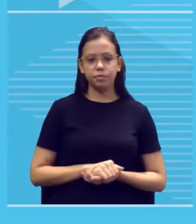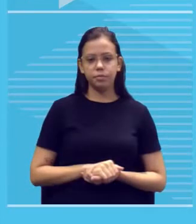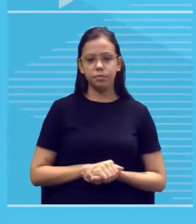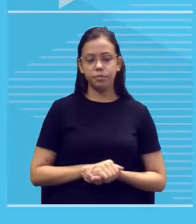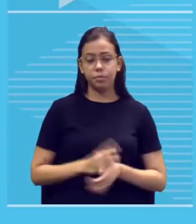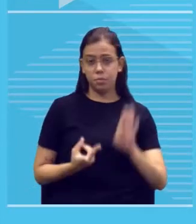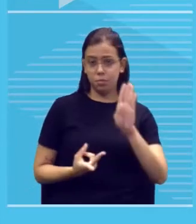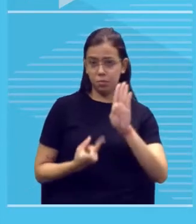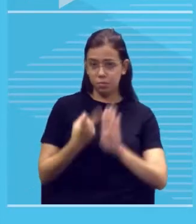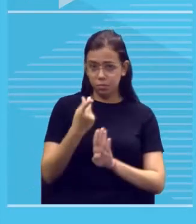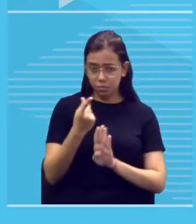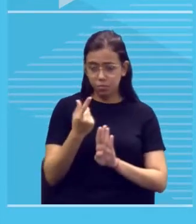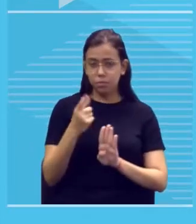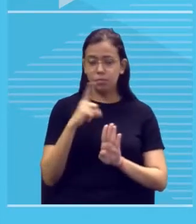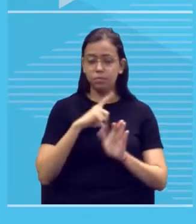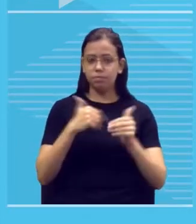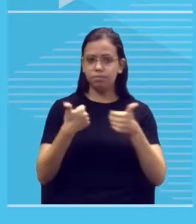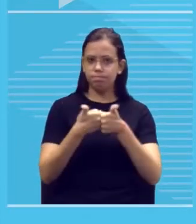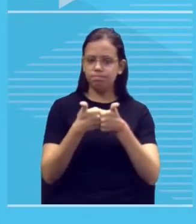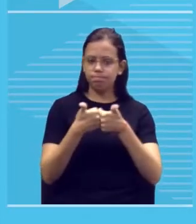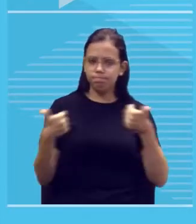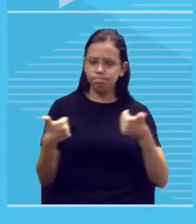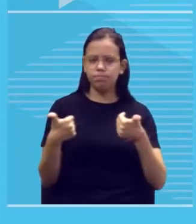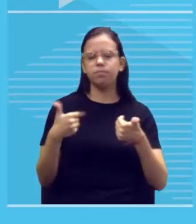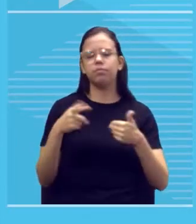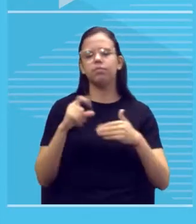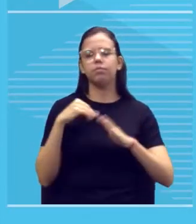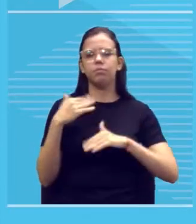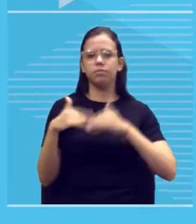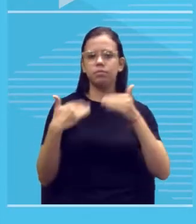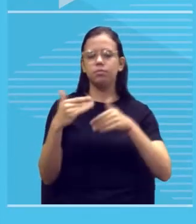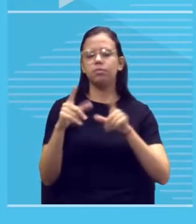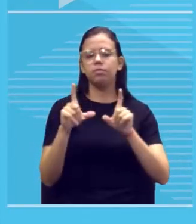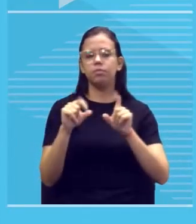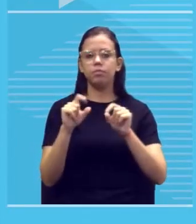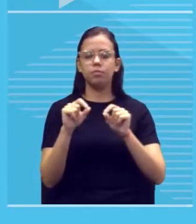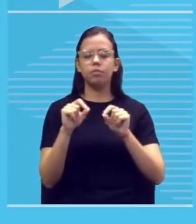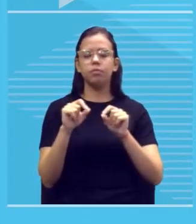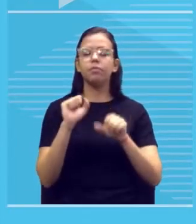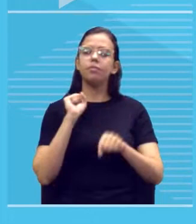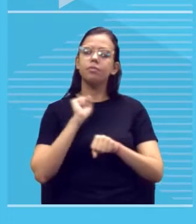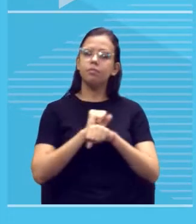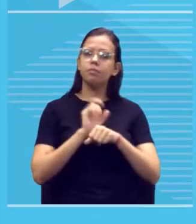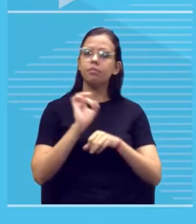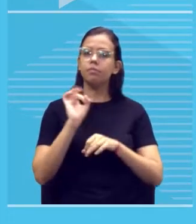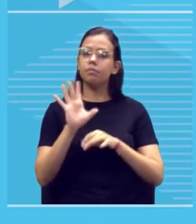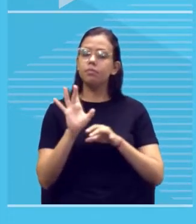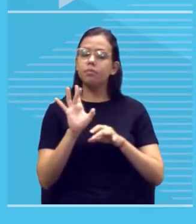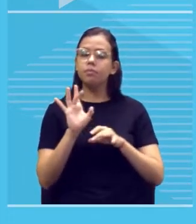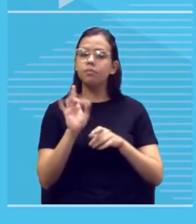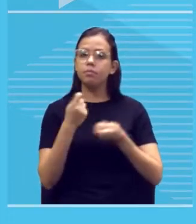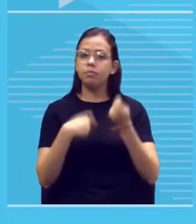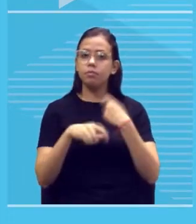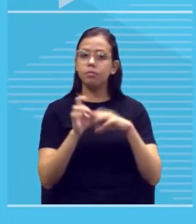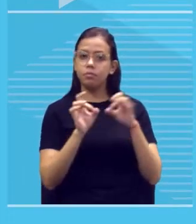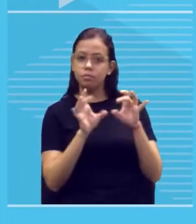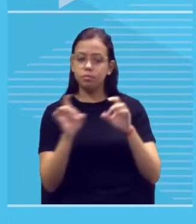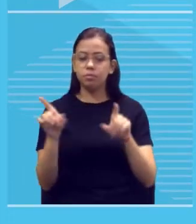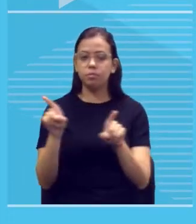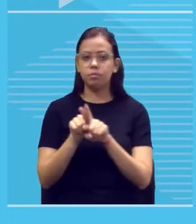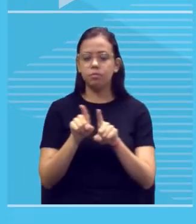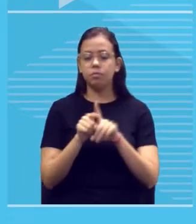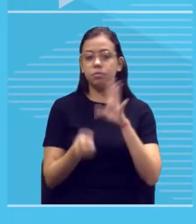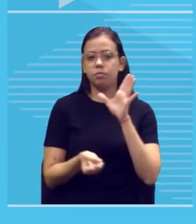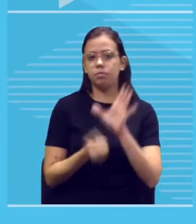burguesa ela se divide bem aí nesse processo onde eles deixam de ser somente Comerciantes para também serem produtores